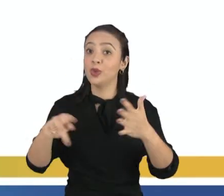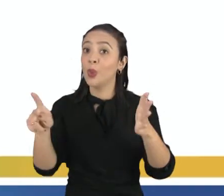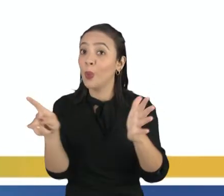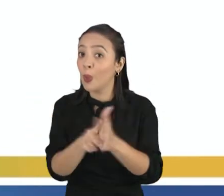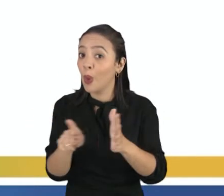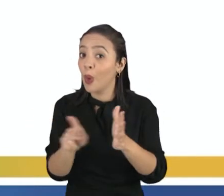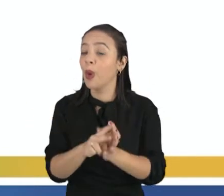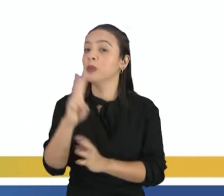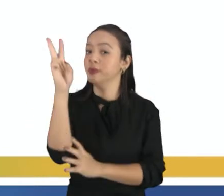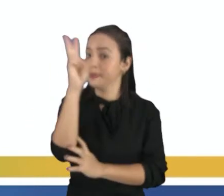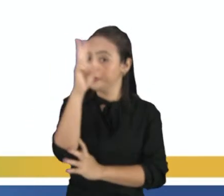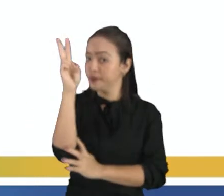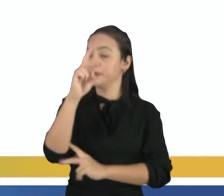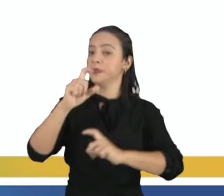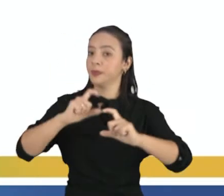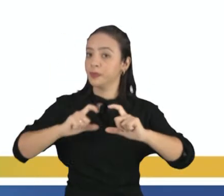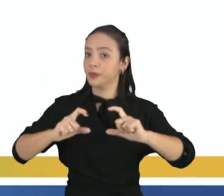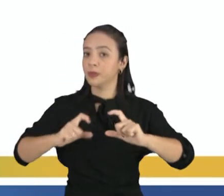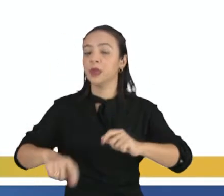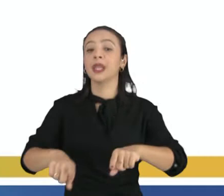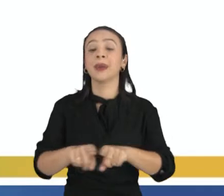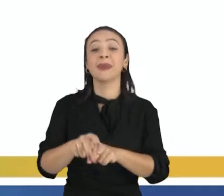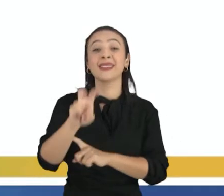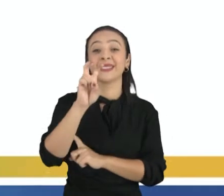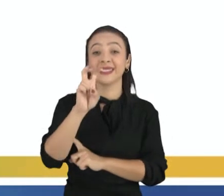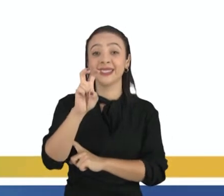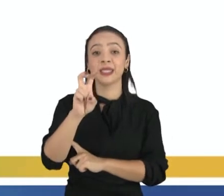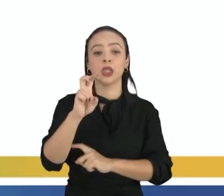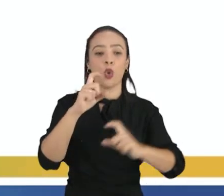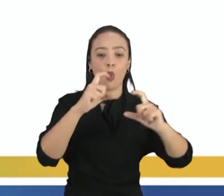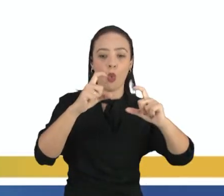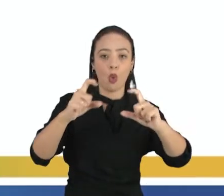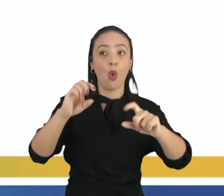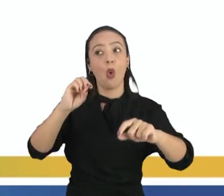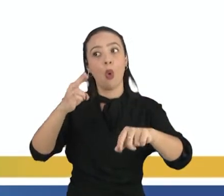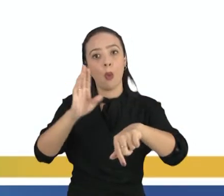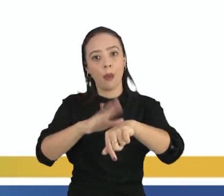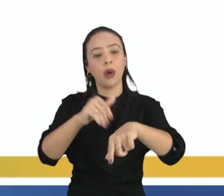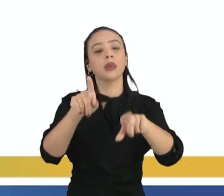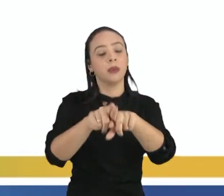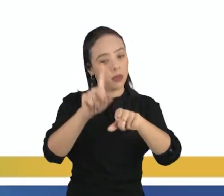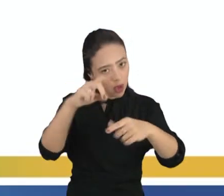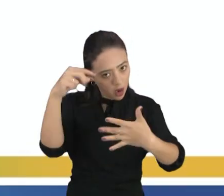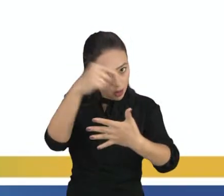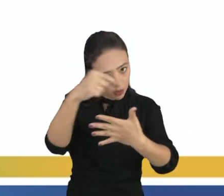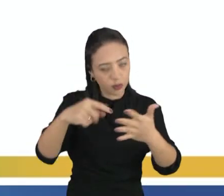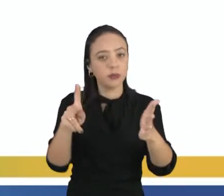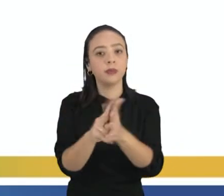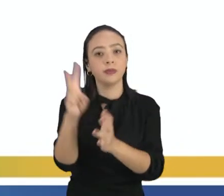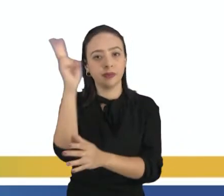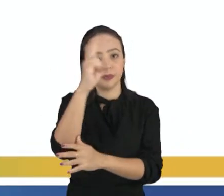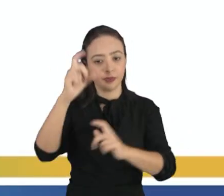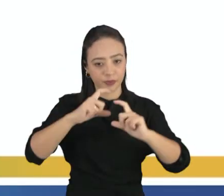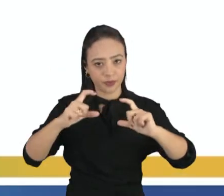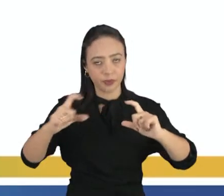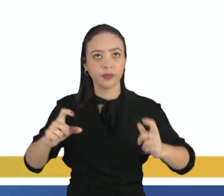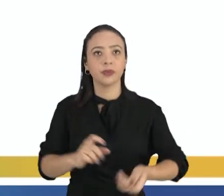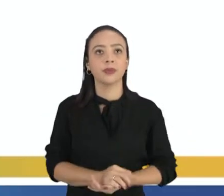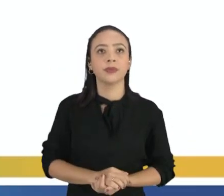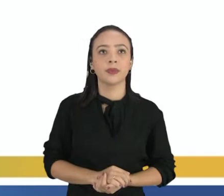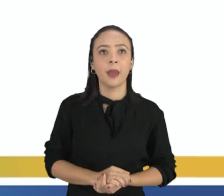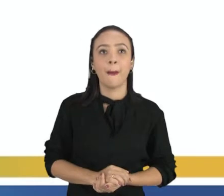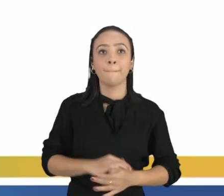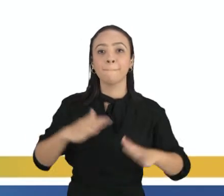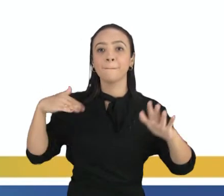das histórias em quadrinhos. 5 quadrinhos ou mais também é outro detalhe. Vamos lá, gente. Uma tarde no museu.